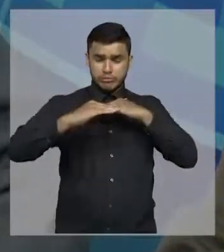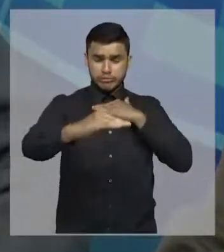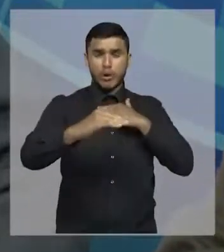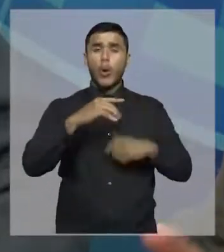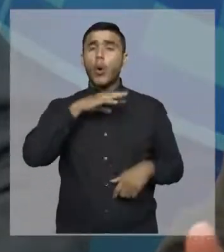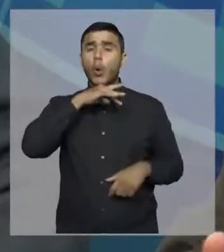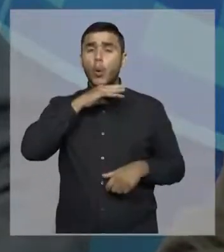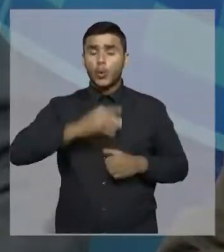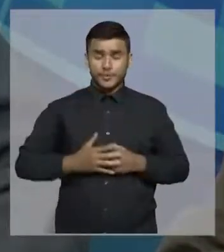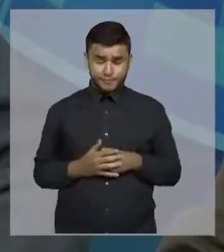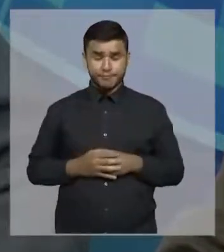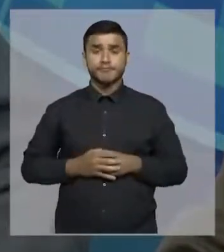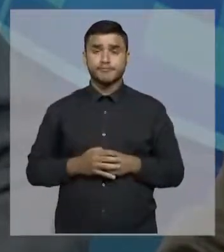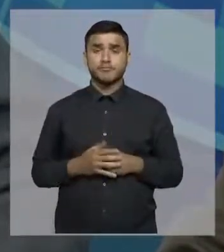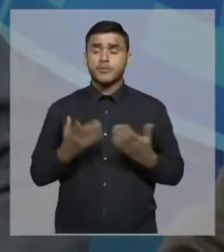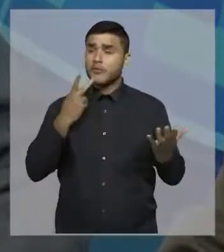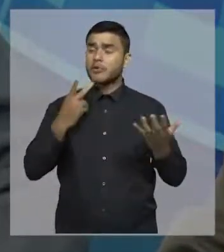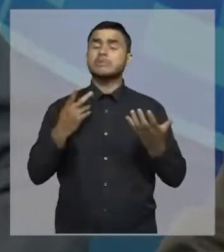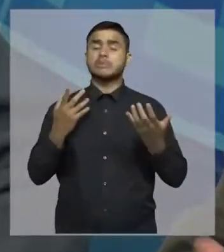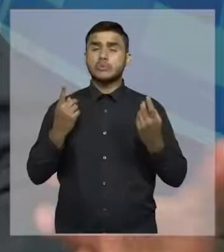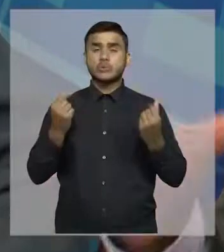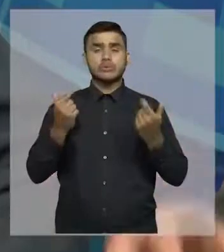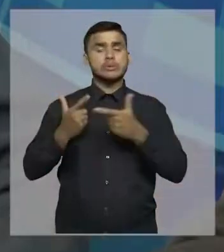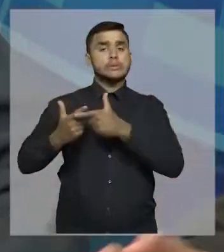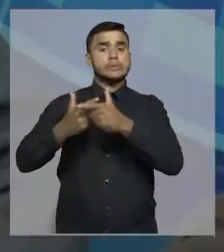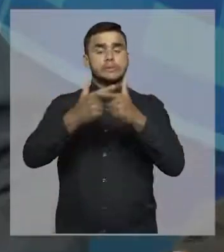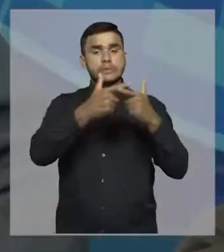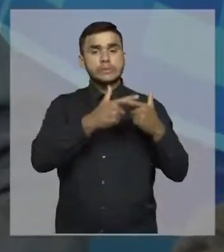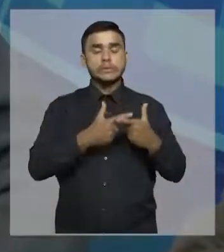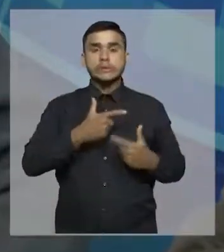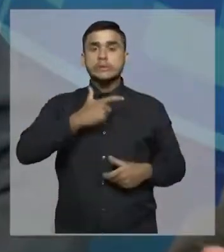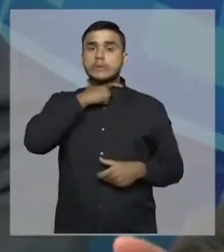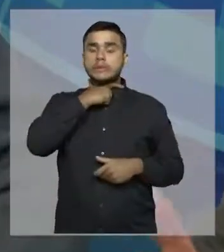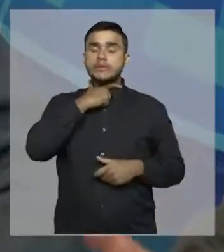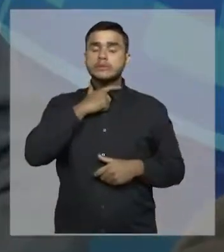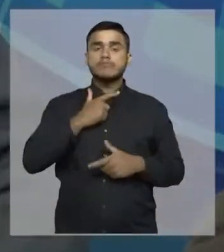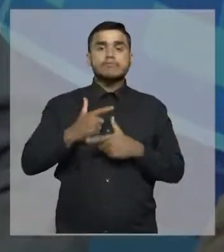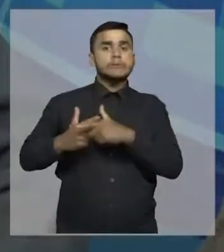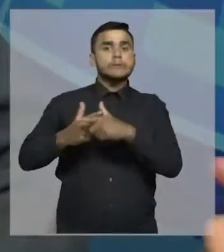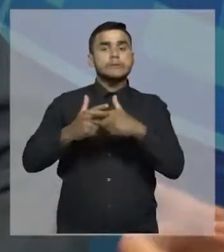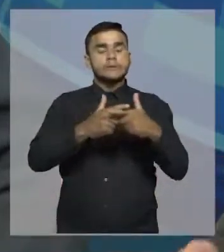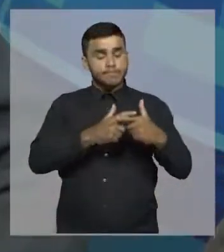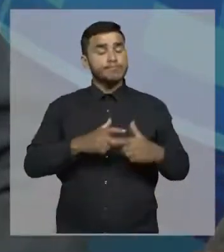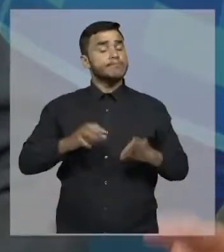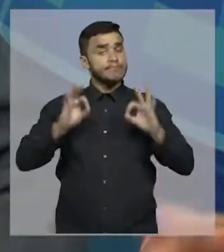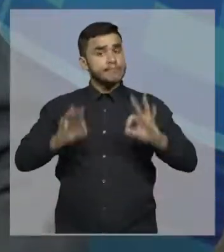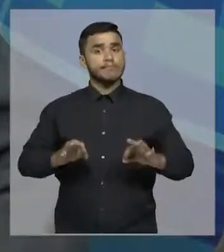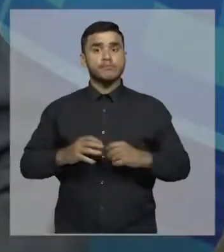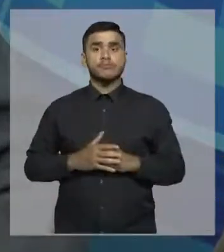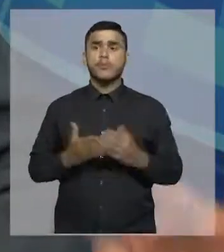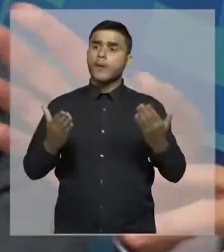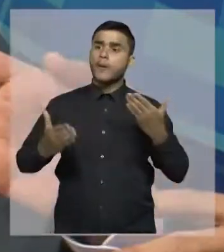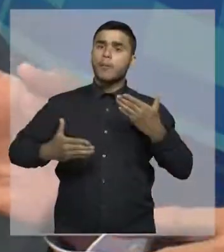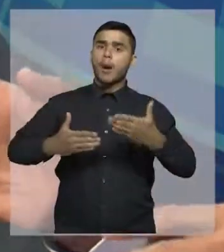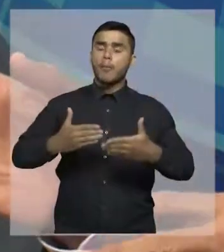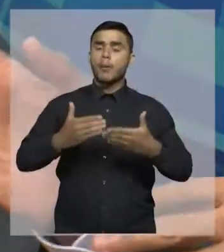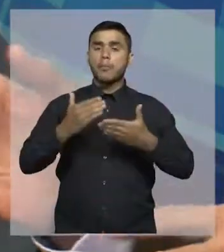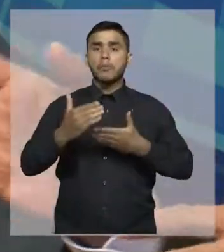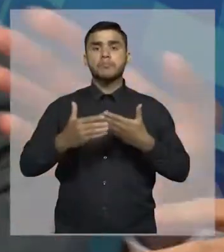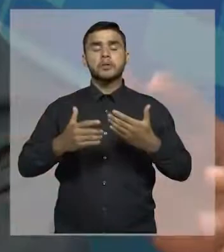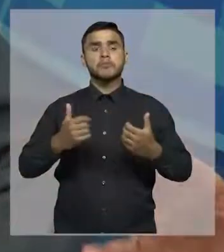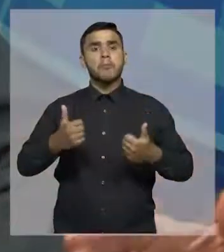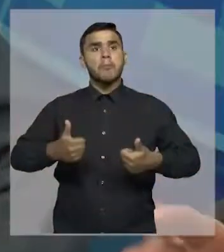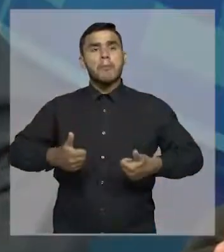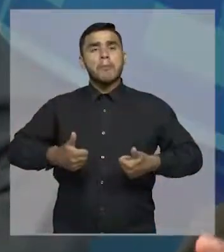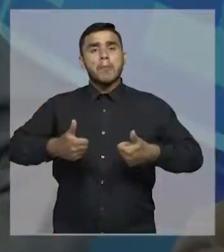e recessão. A crise chega no momento de uma recessão. Nós estávamos saindo e tivemos uma recaída na recessão. Os dados